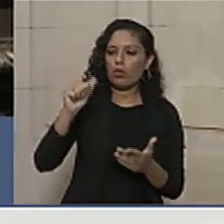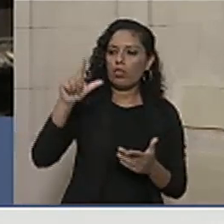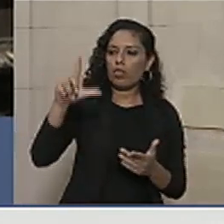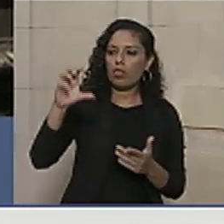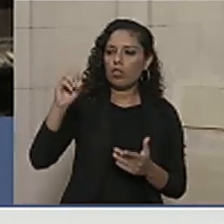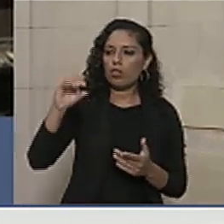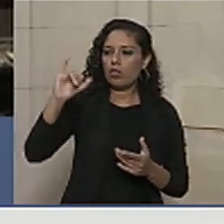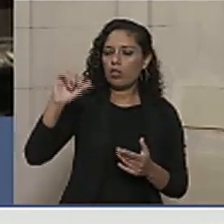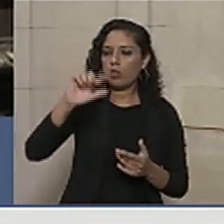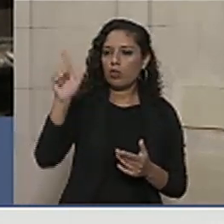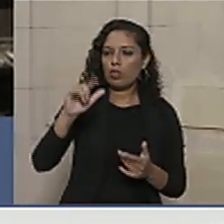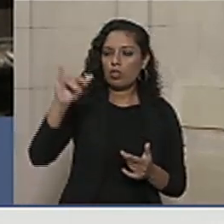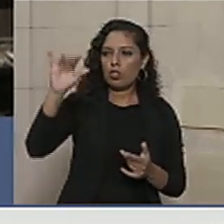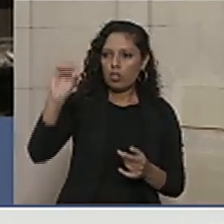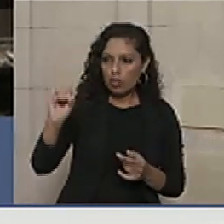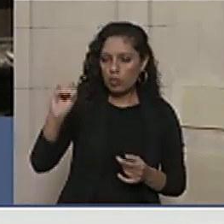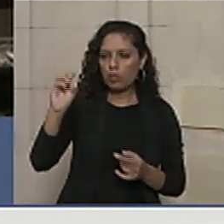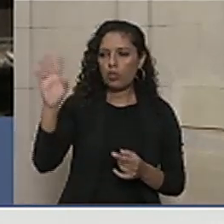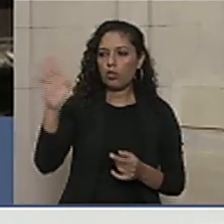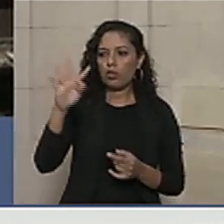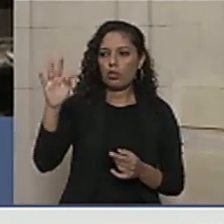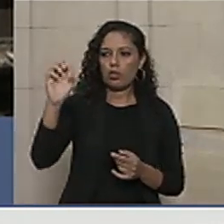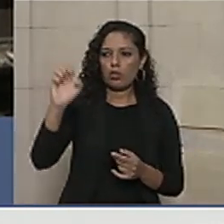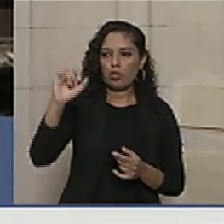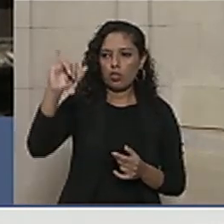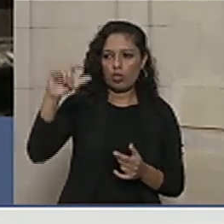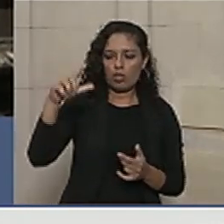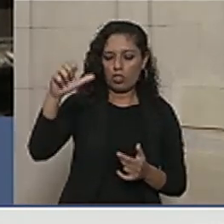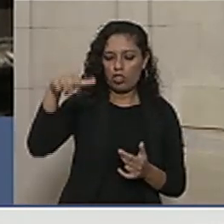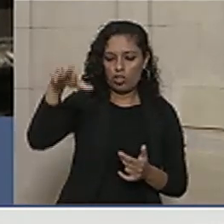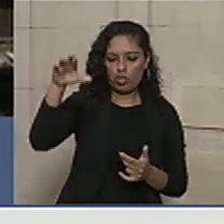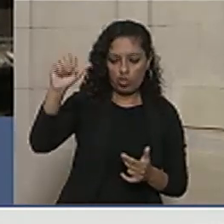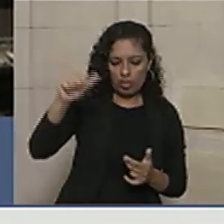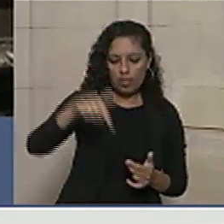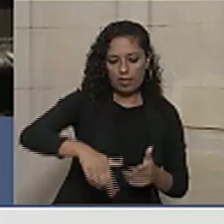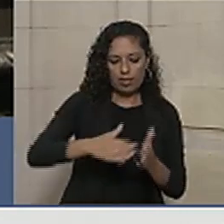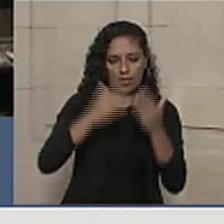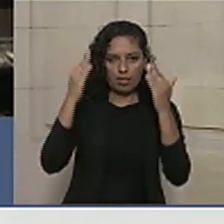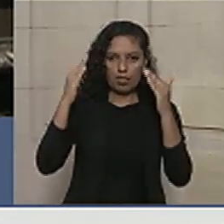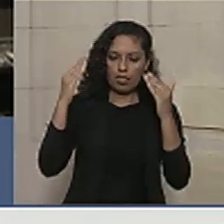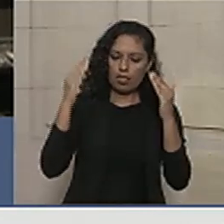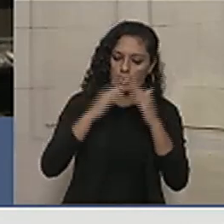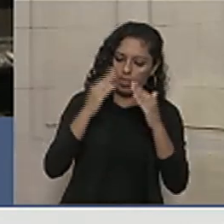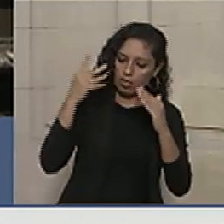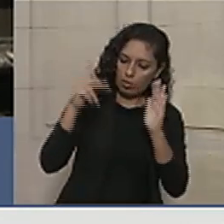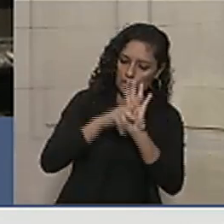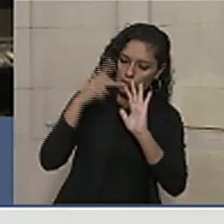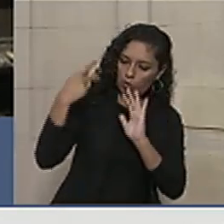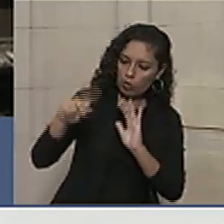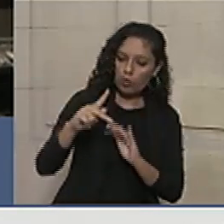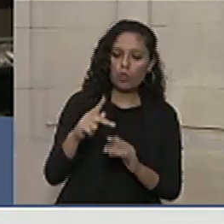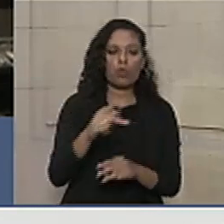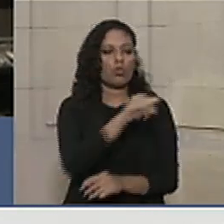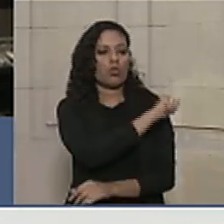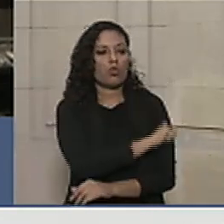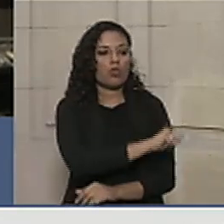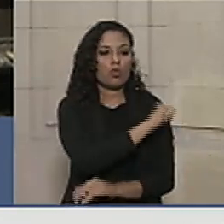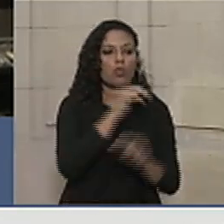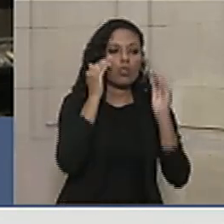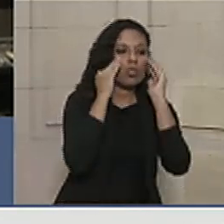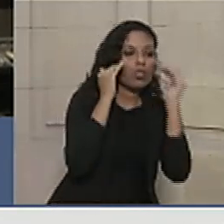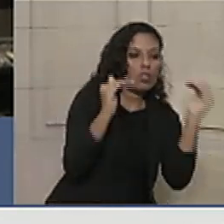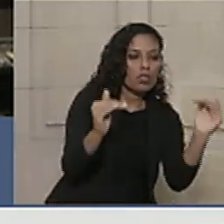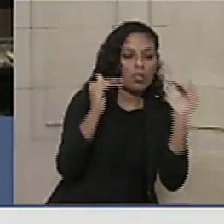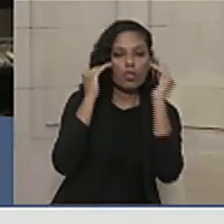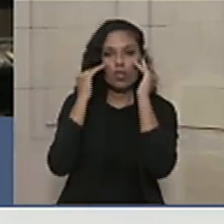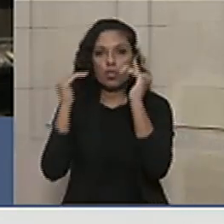barulho, essa é a nossa casa. Juventude tem que ser respeitada também. Estudante tem que ser valorizado e